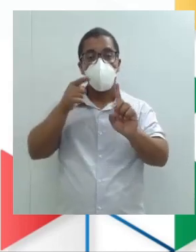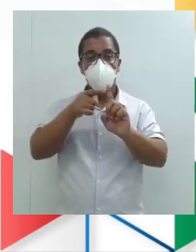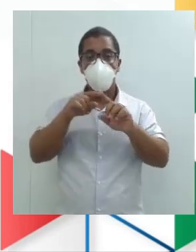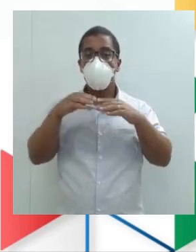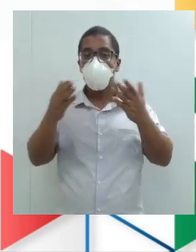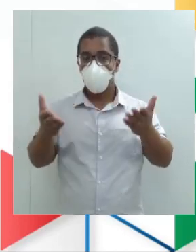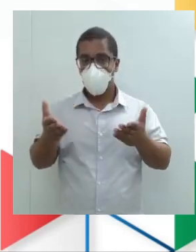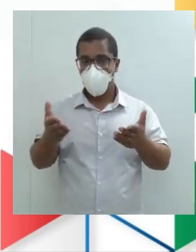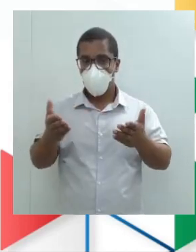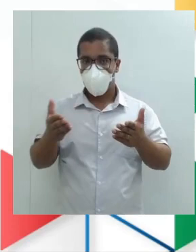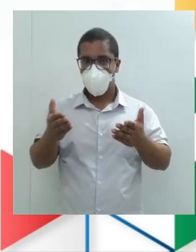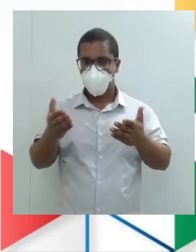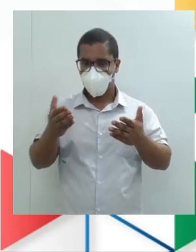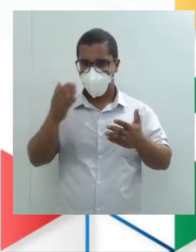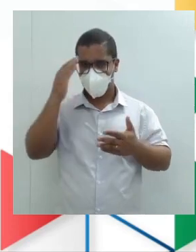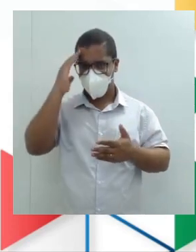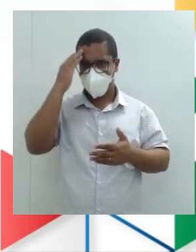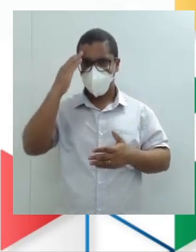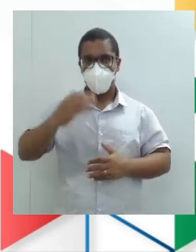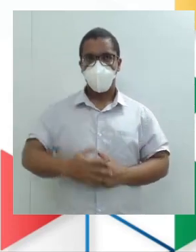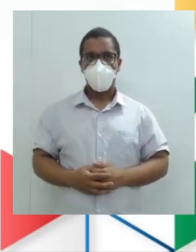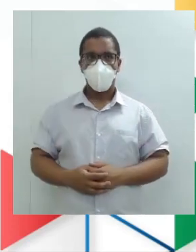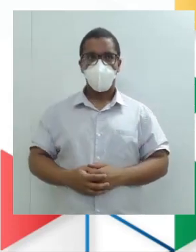pessoa está praticando.